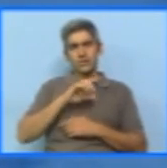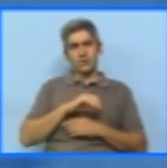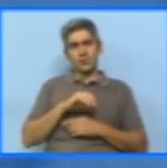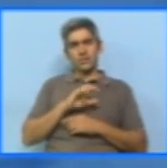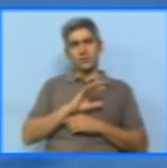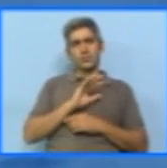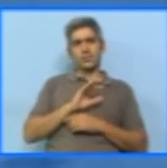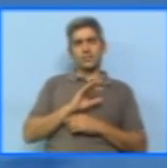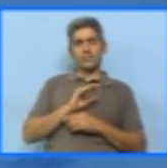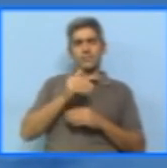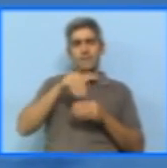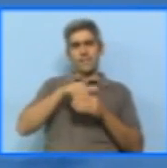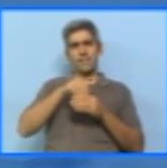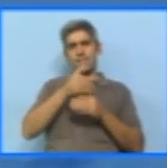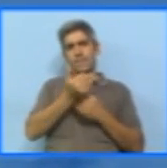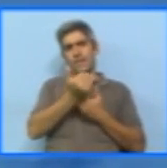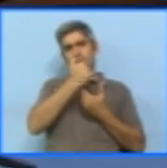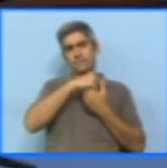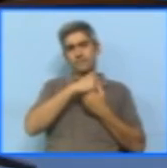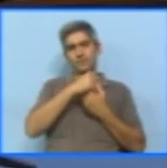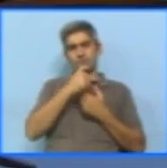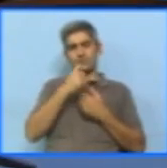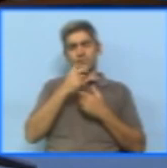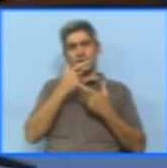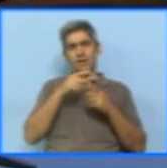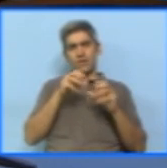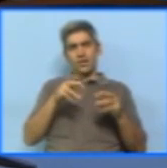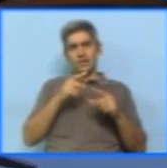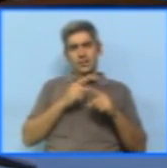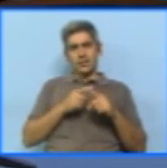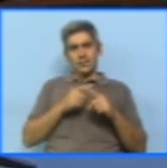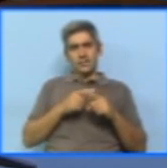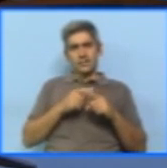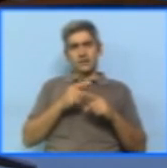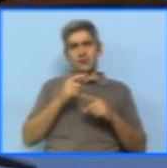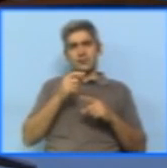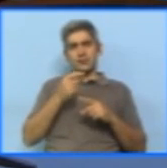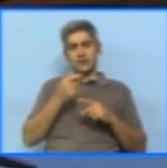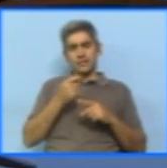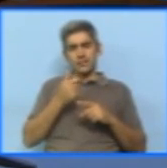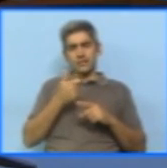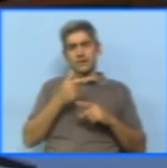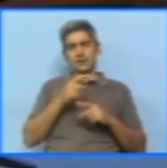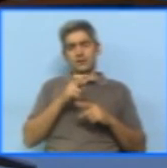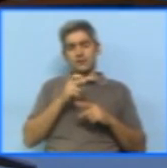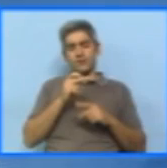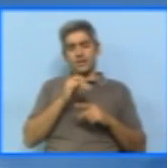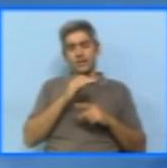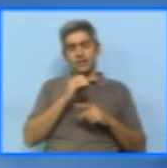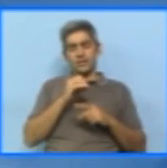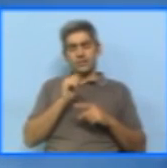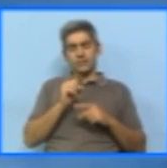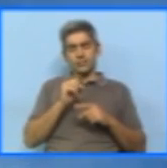que está por trás dessa linguagem grega, que é hebraico e que é uma mentalidade judaica,